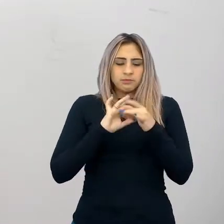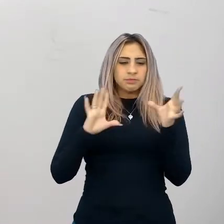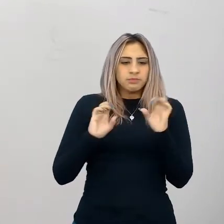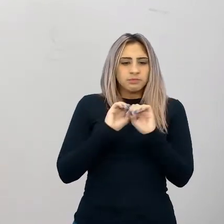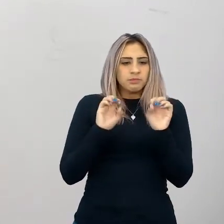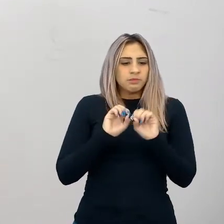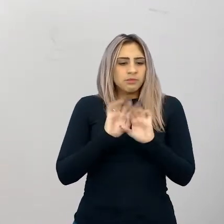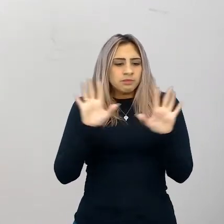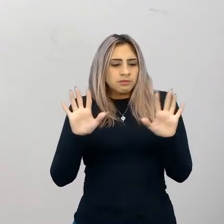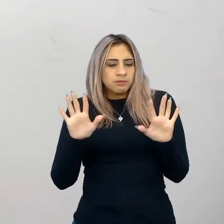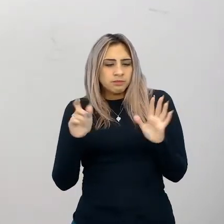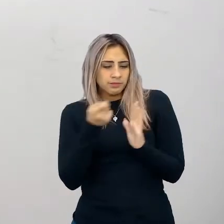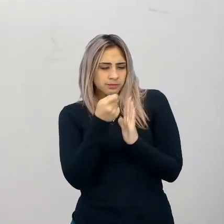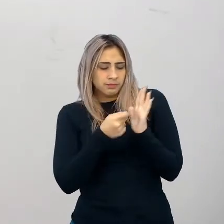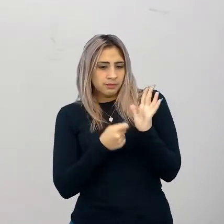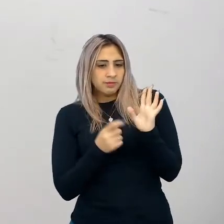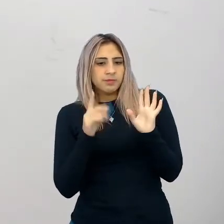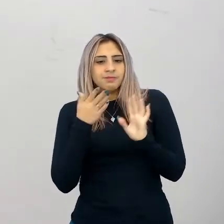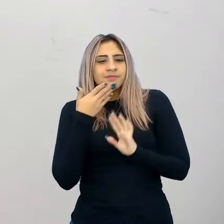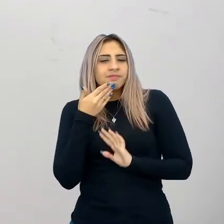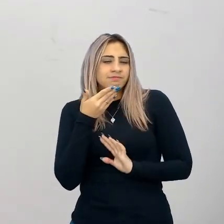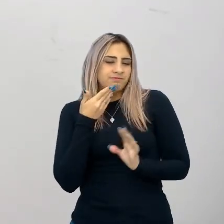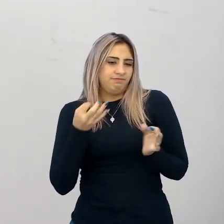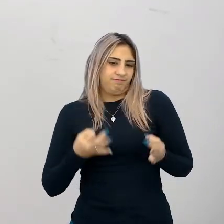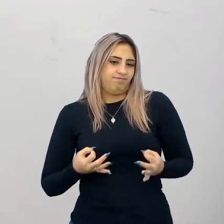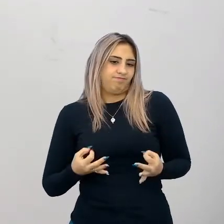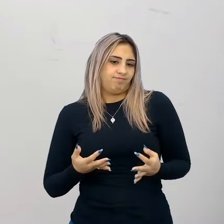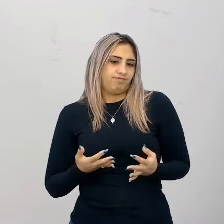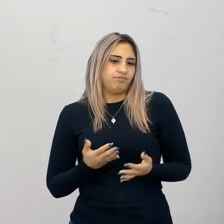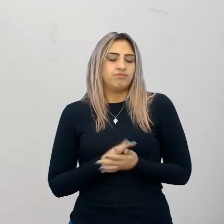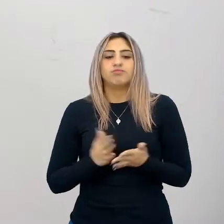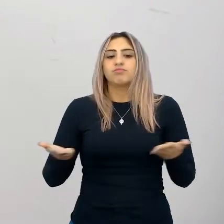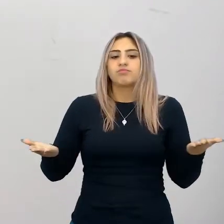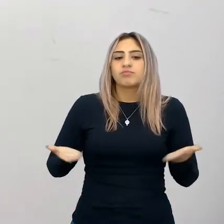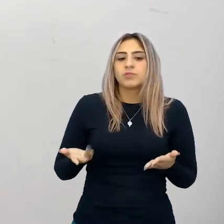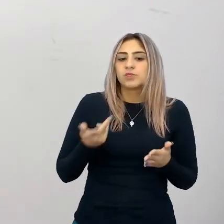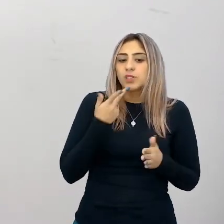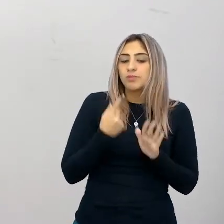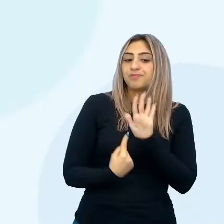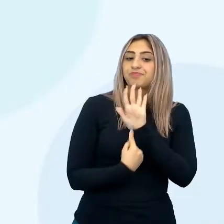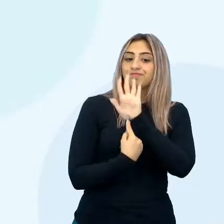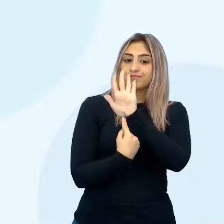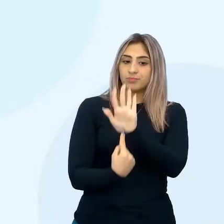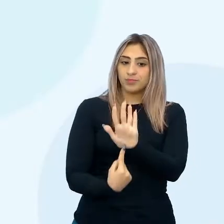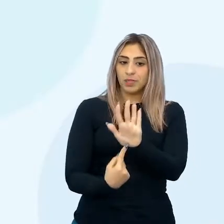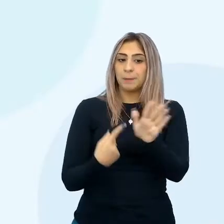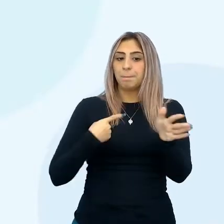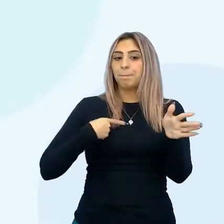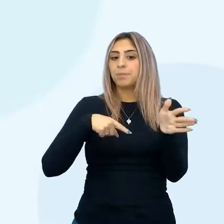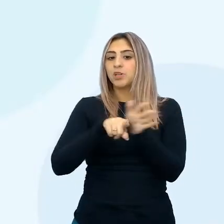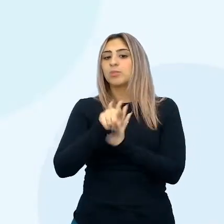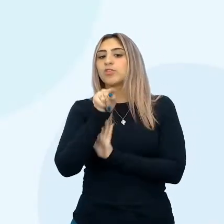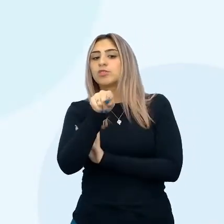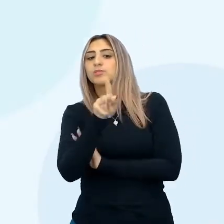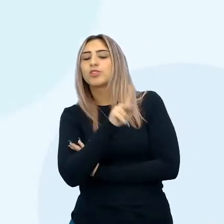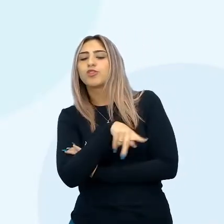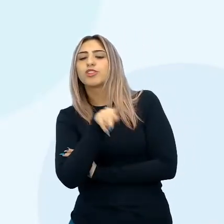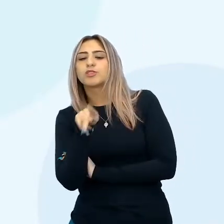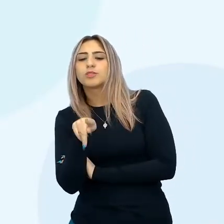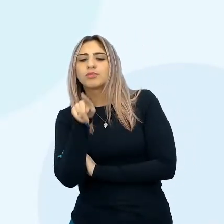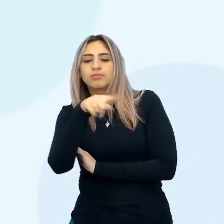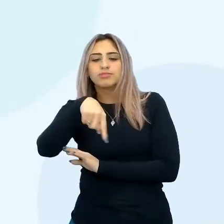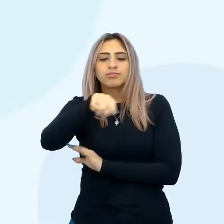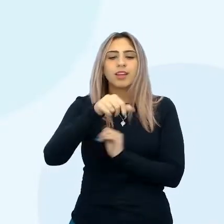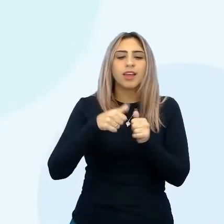rubrica facilita, né? É um Evita norte, surpresas. né? Agora, falando da mostra. Pergunta para você, professora Tayana, e para você que está em